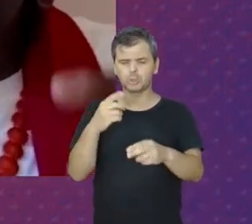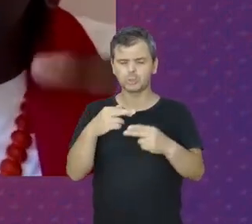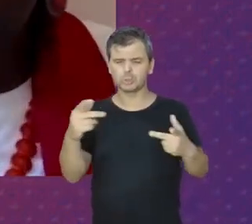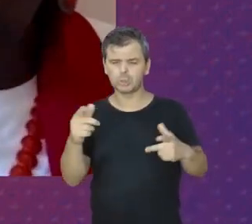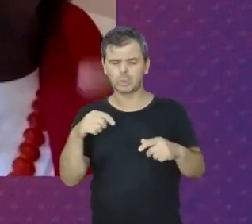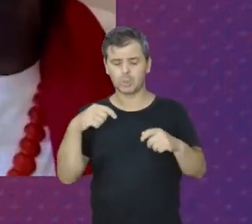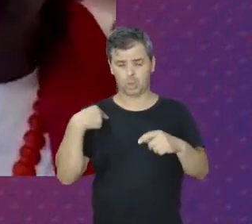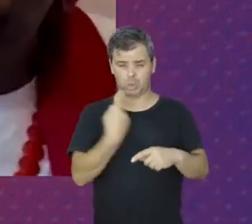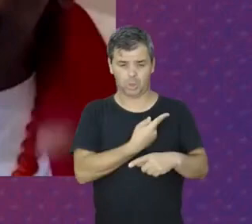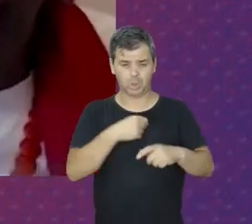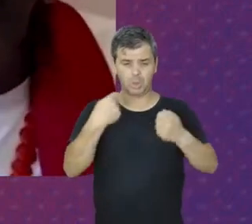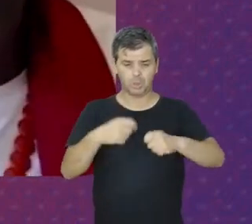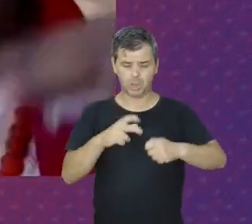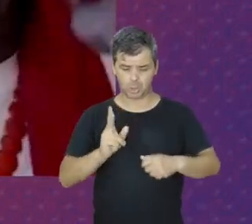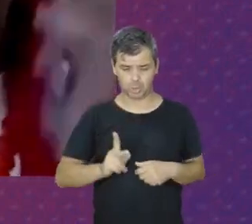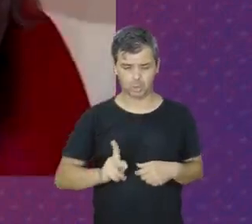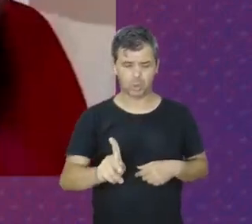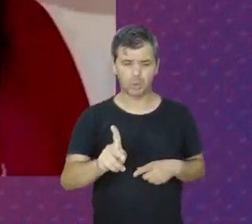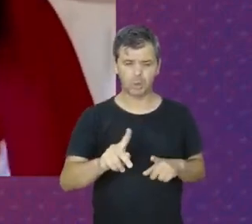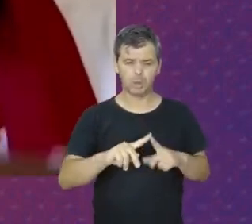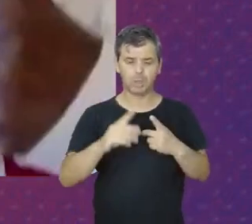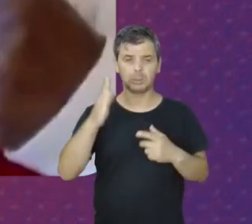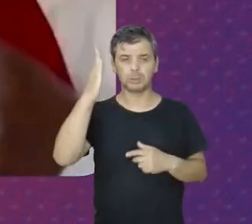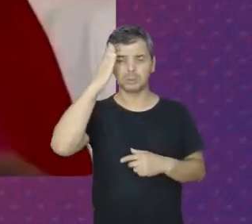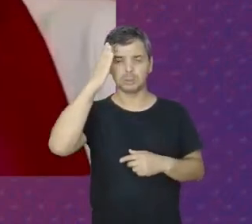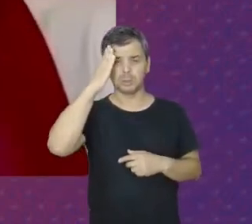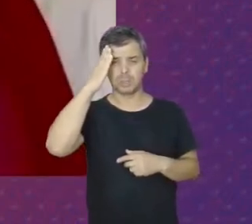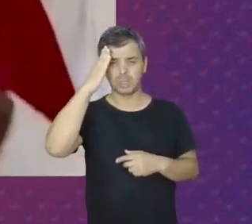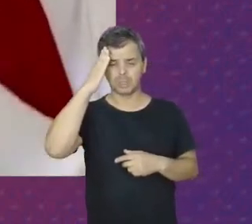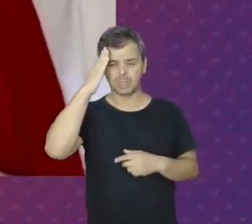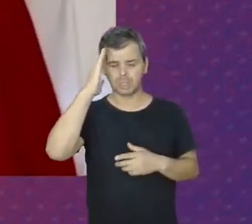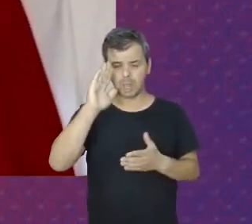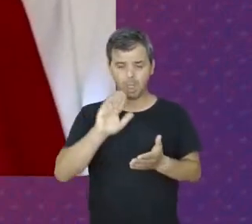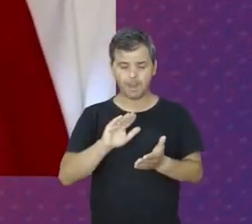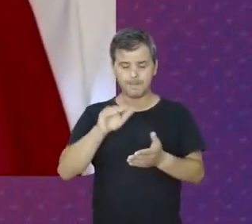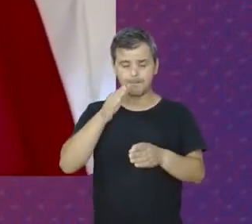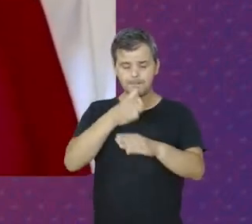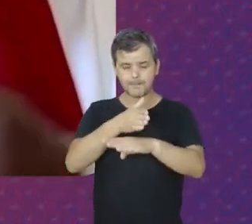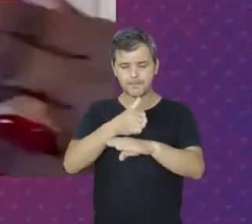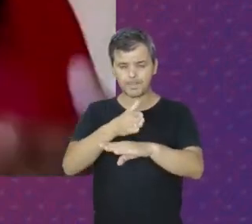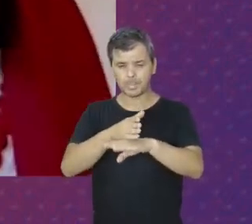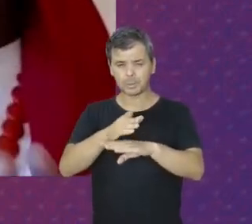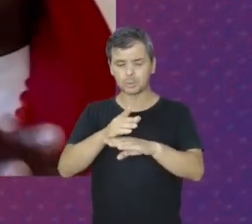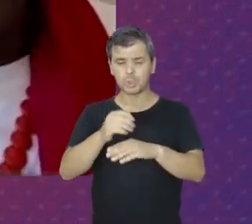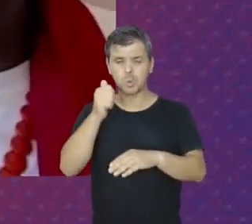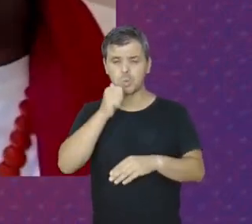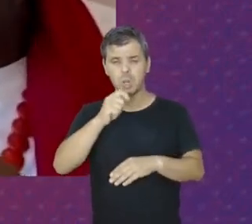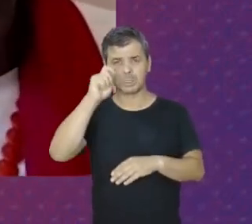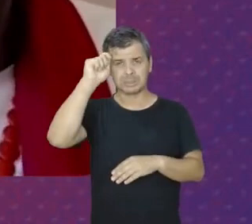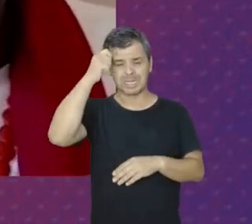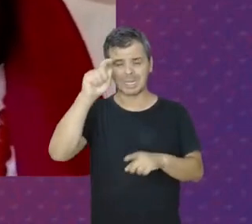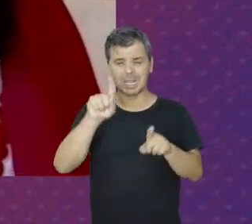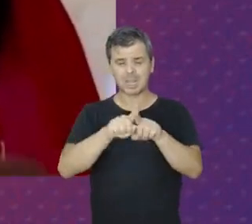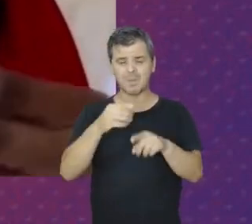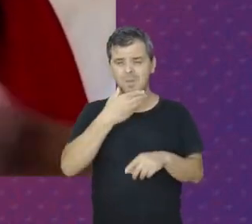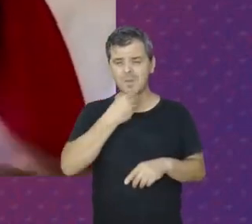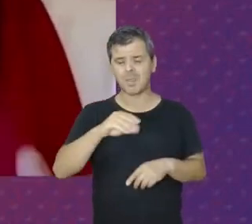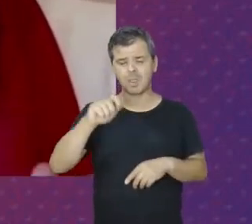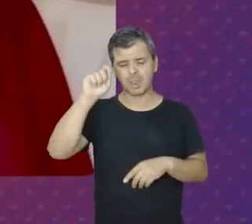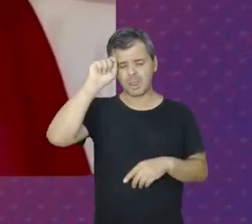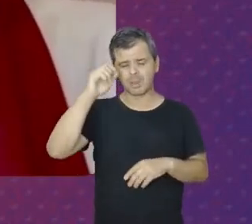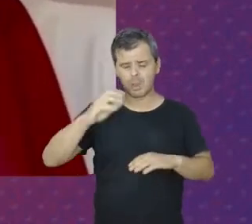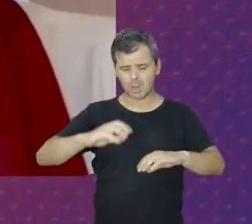nós precisamos continuar compreendendo que a presença de mulheres negras e homens negros no parlamento